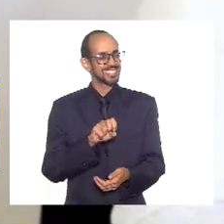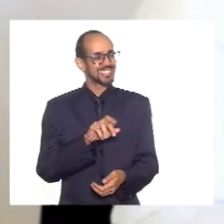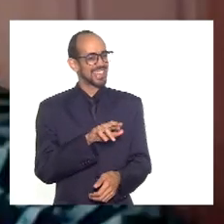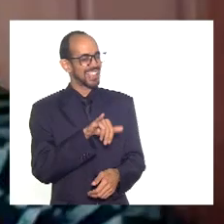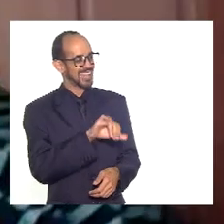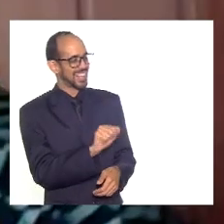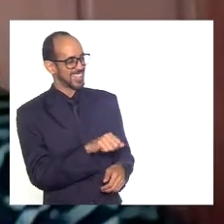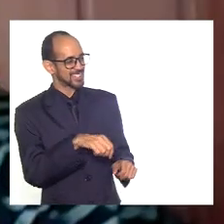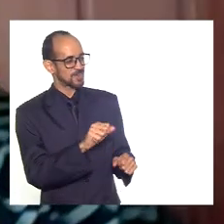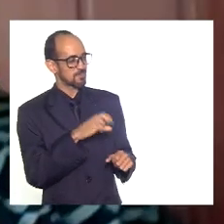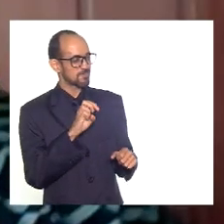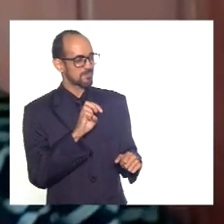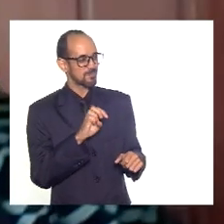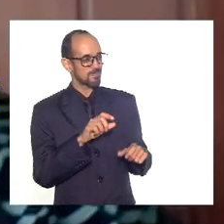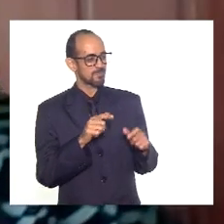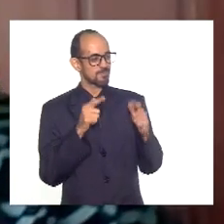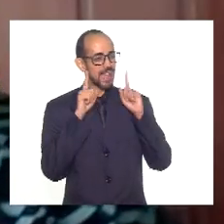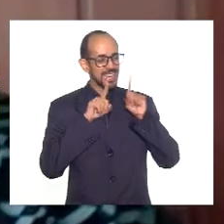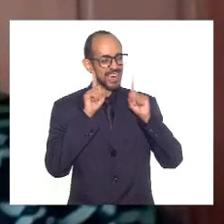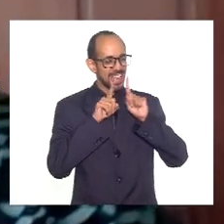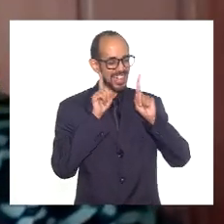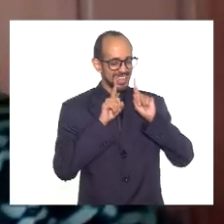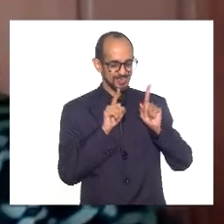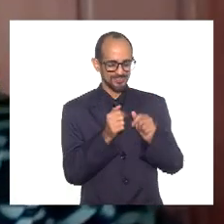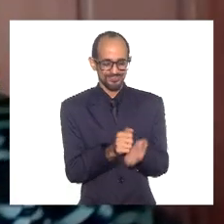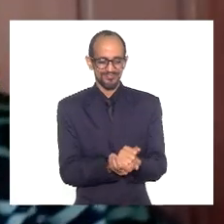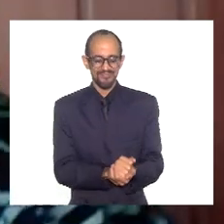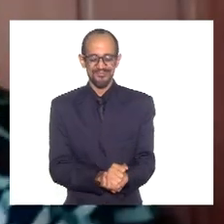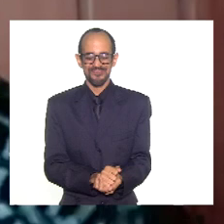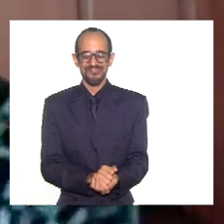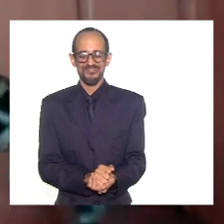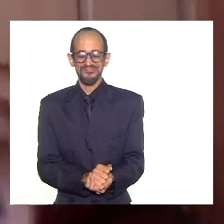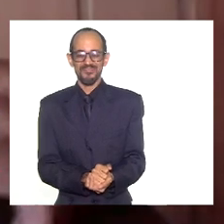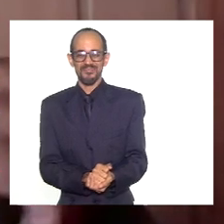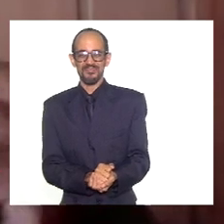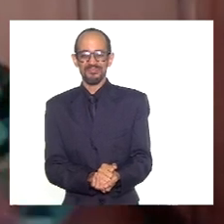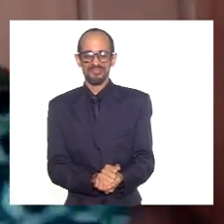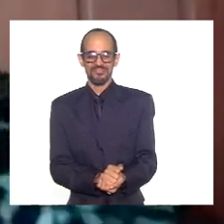Boa tarde. A Lagoa de Maricá, né, Armin?